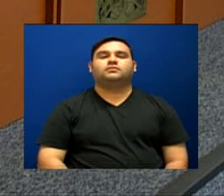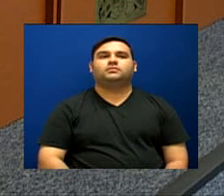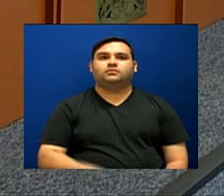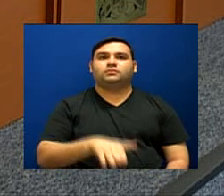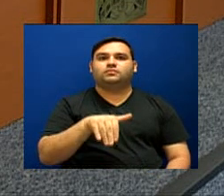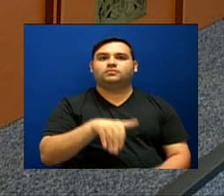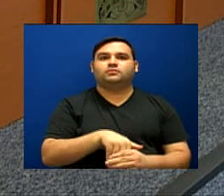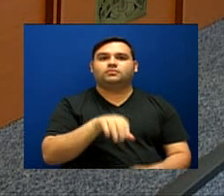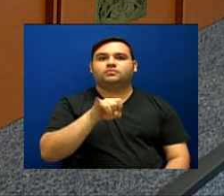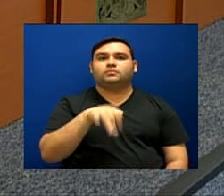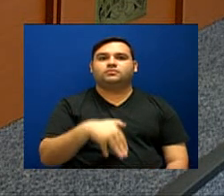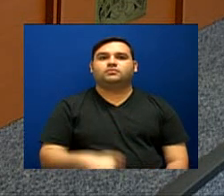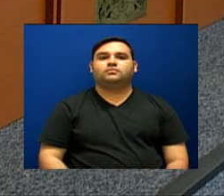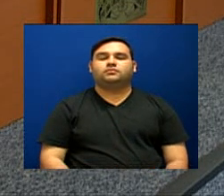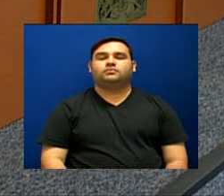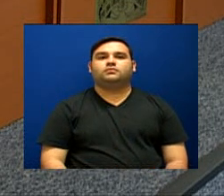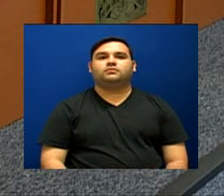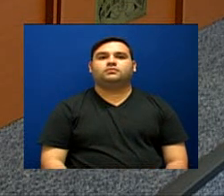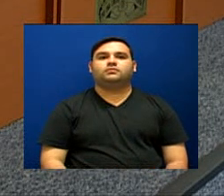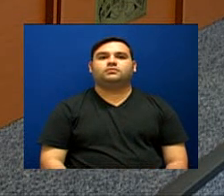Voto sim.